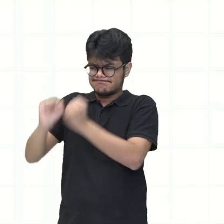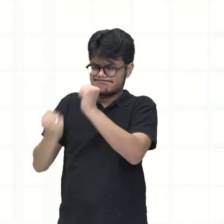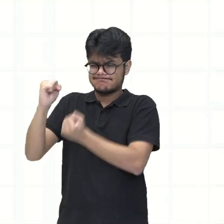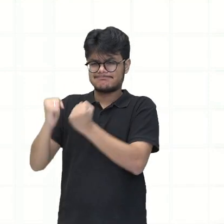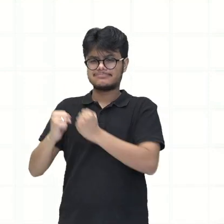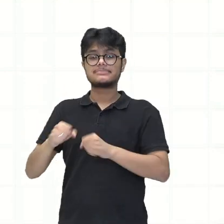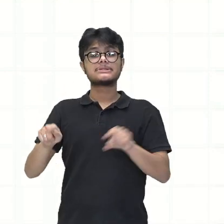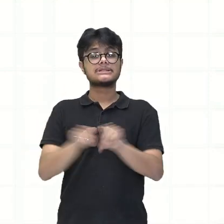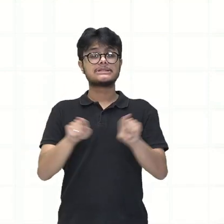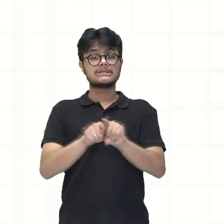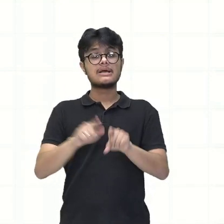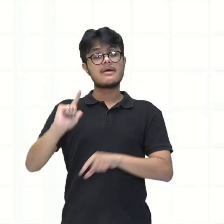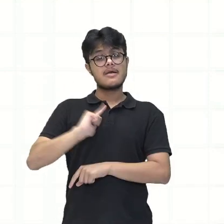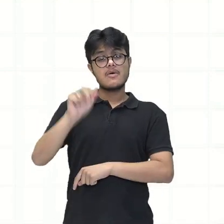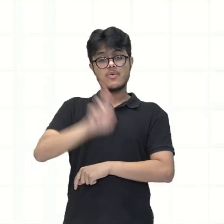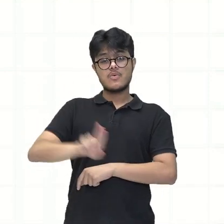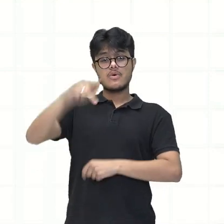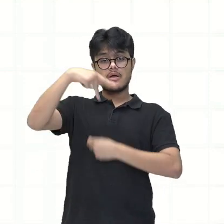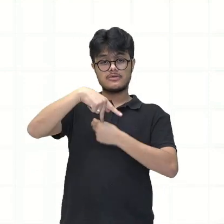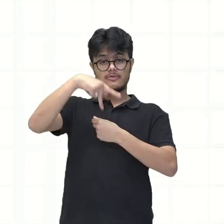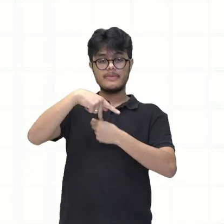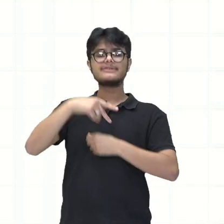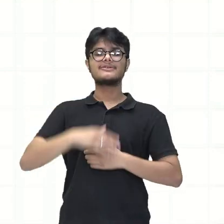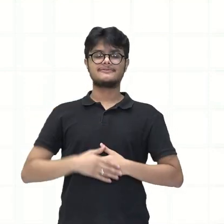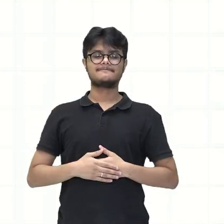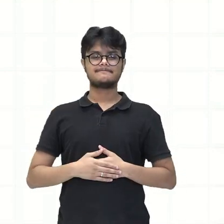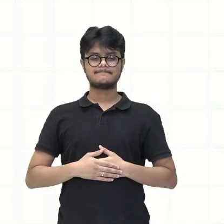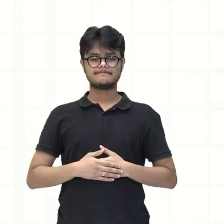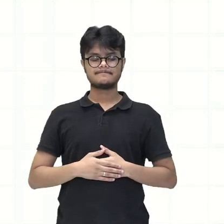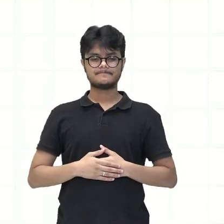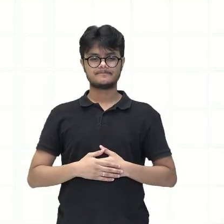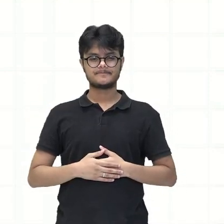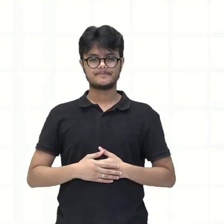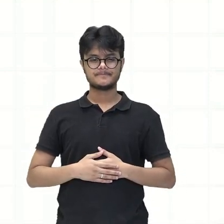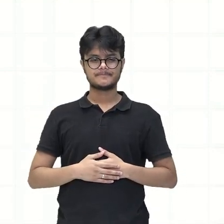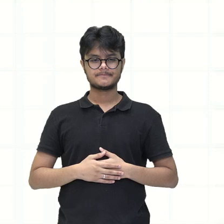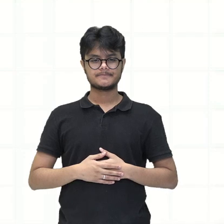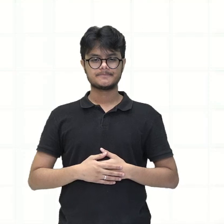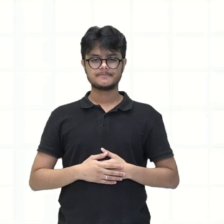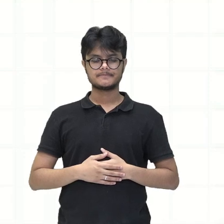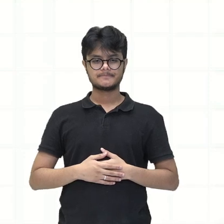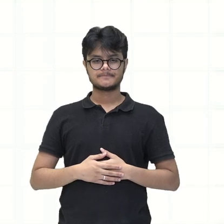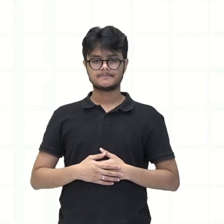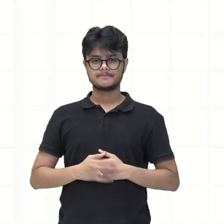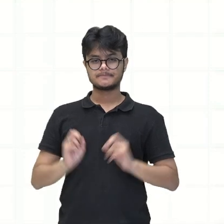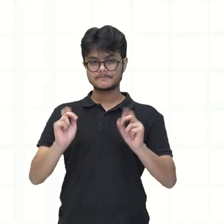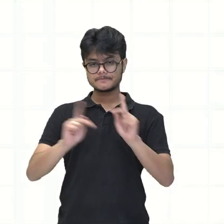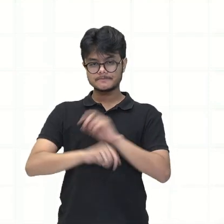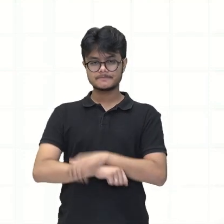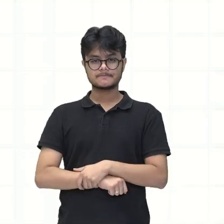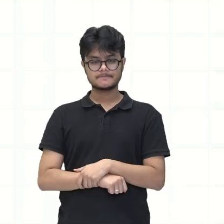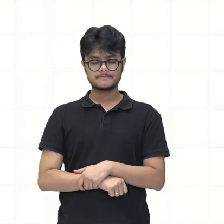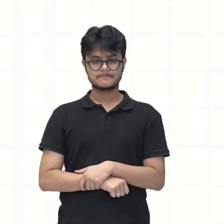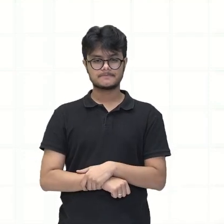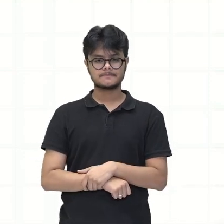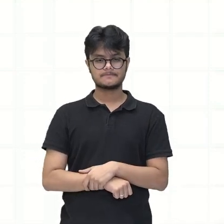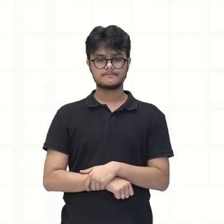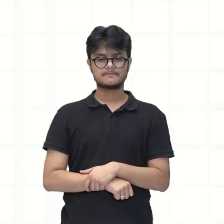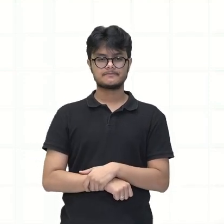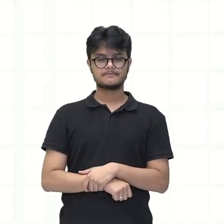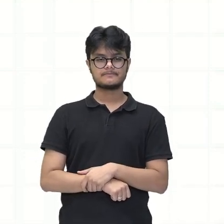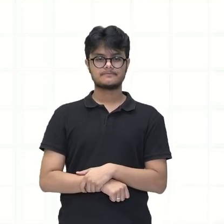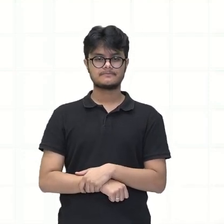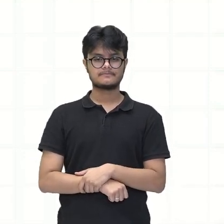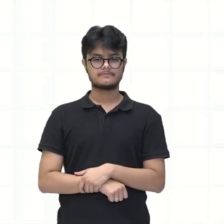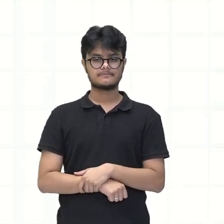temos mais uma das funções dos componentes que formam o petróleo bruto, certo?